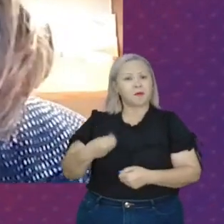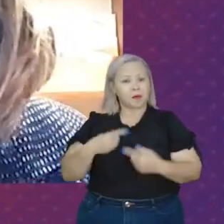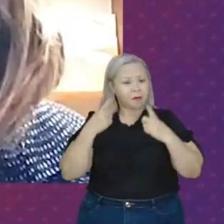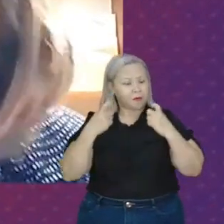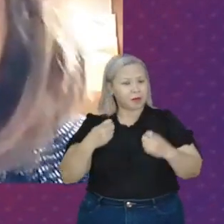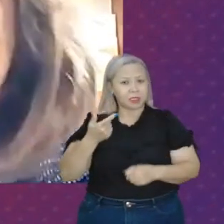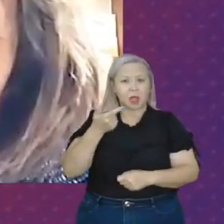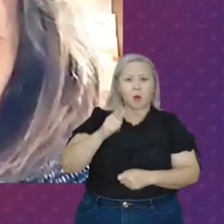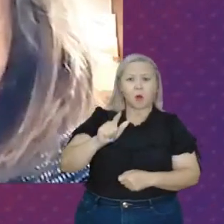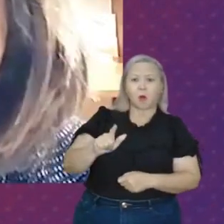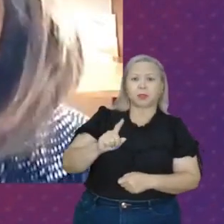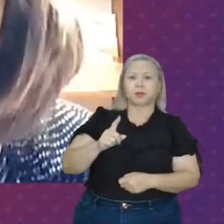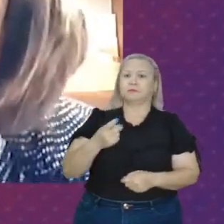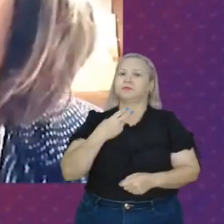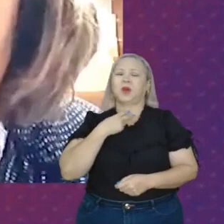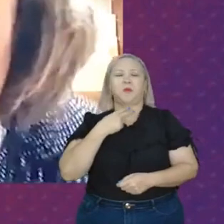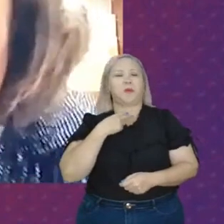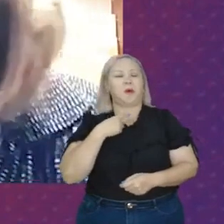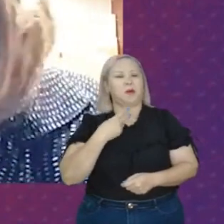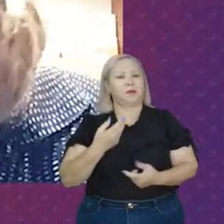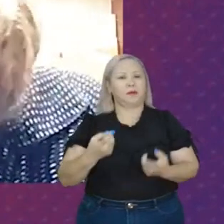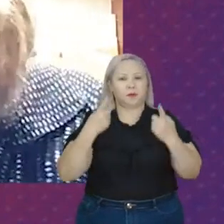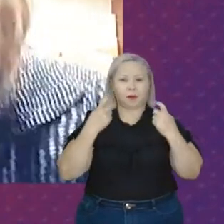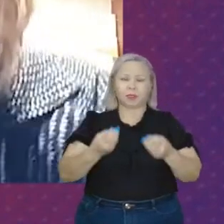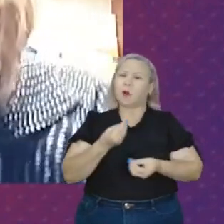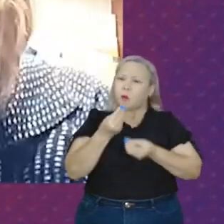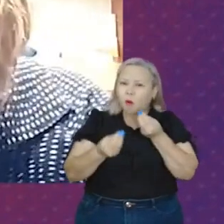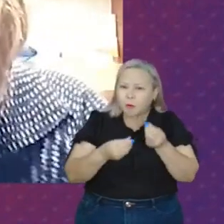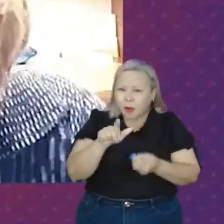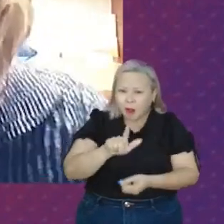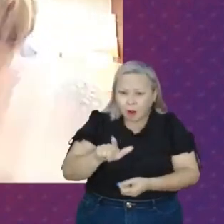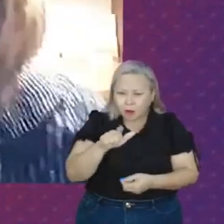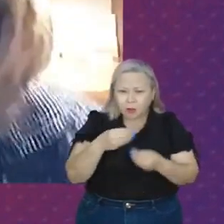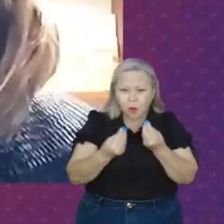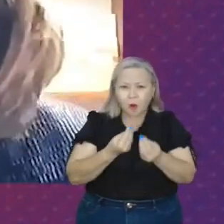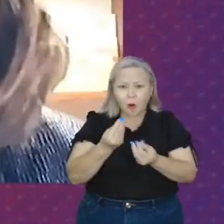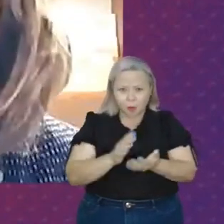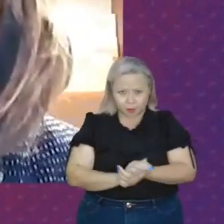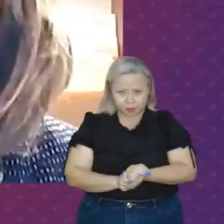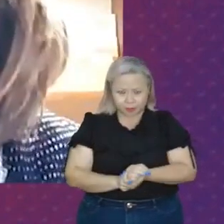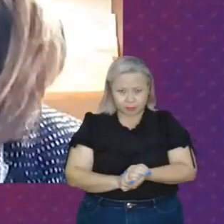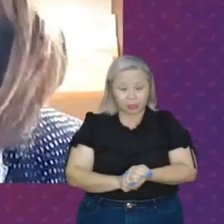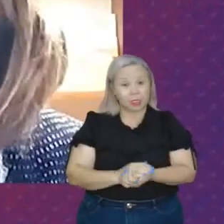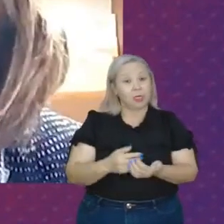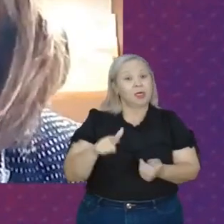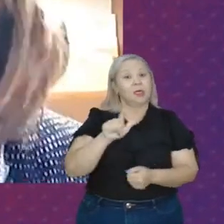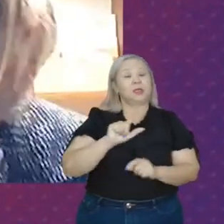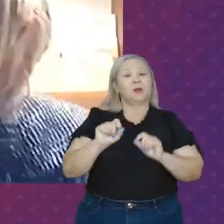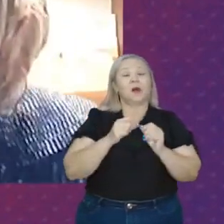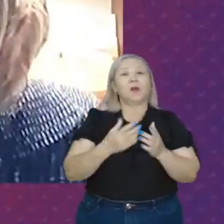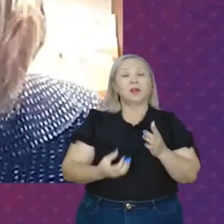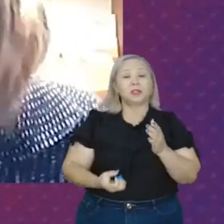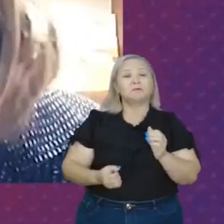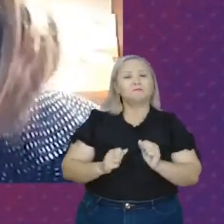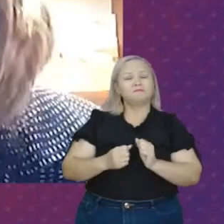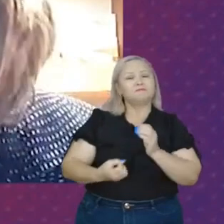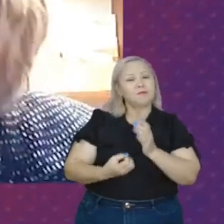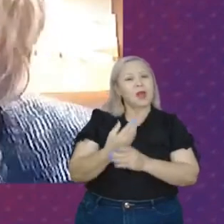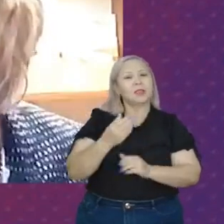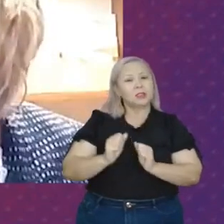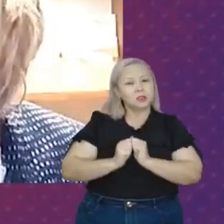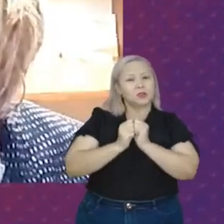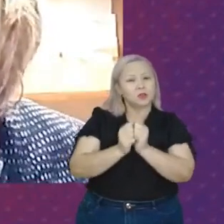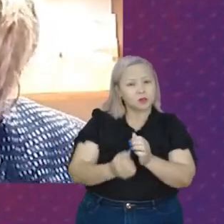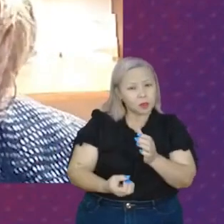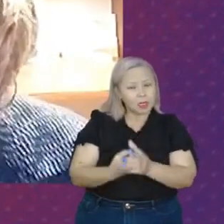violência. Essa lógica é uma lógica que é rompida com a própria criação do PT. E no curso da